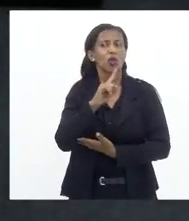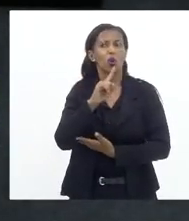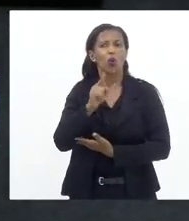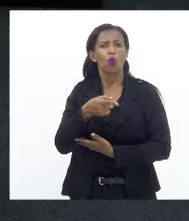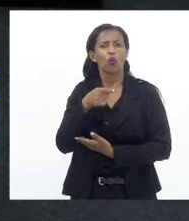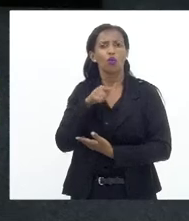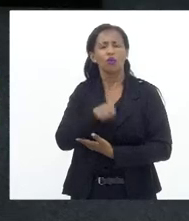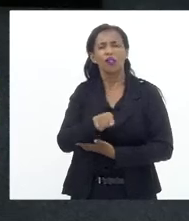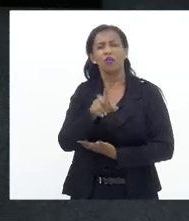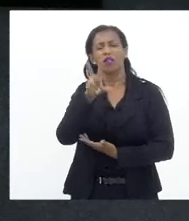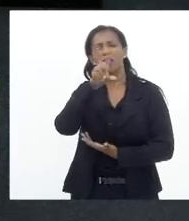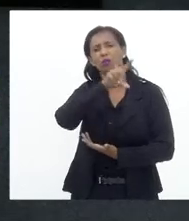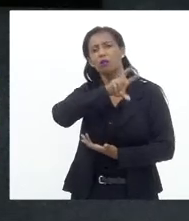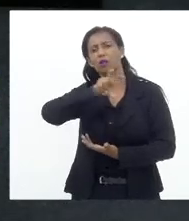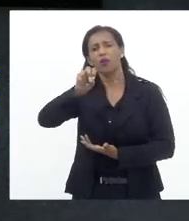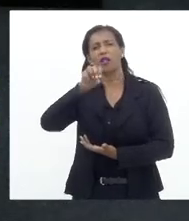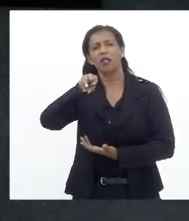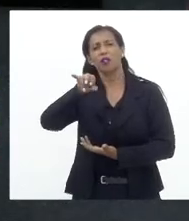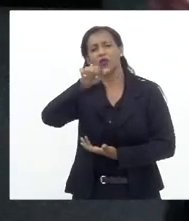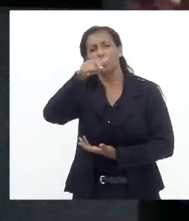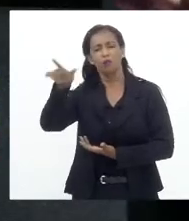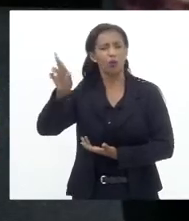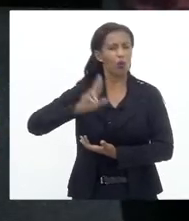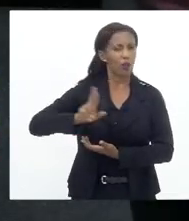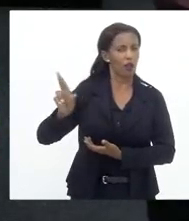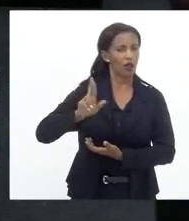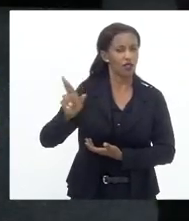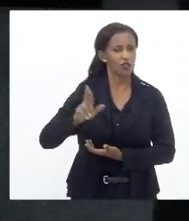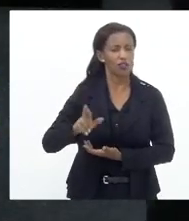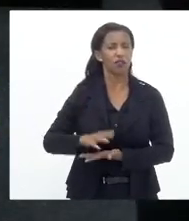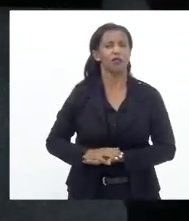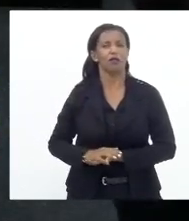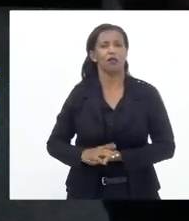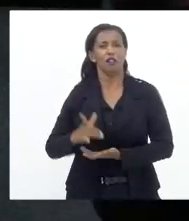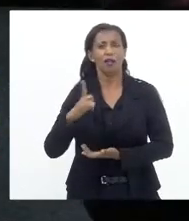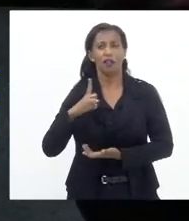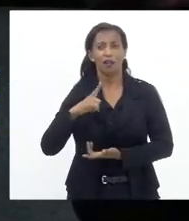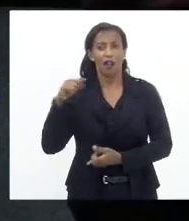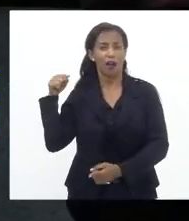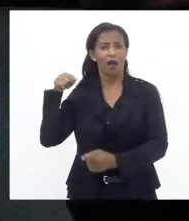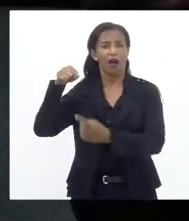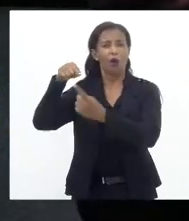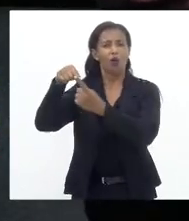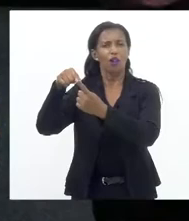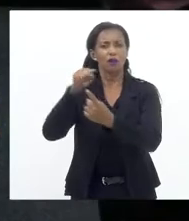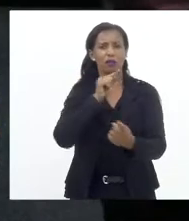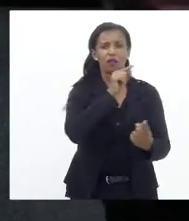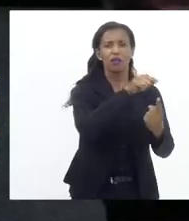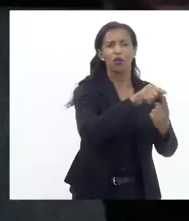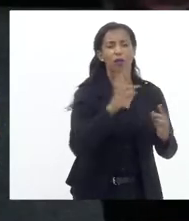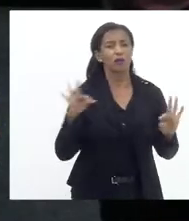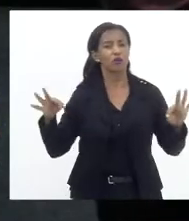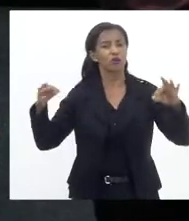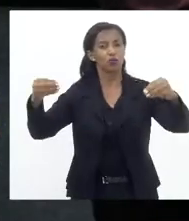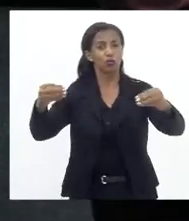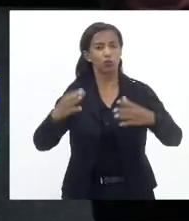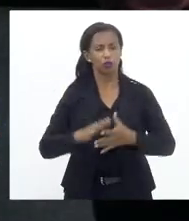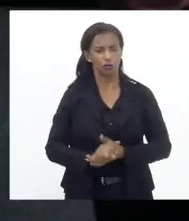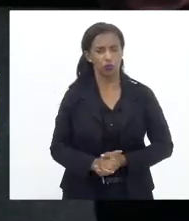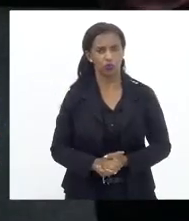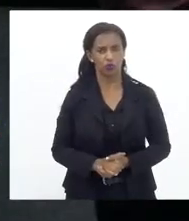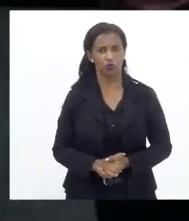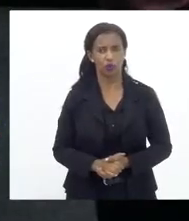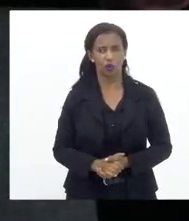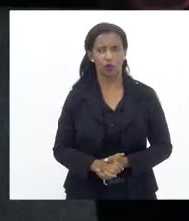1500000 alcança os servidores da uezo eu tô pronto servidores da UFPE Viu André tô